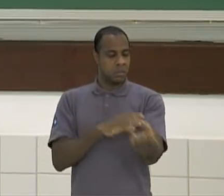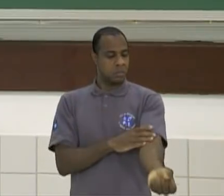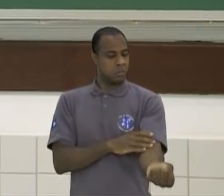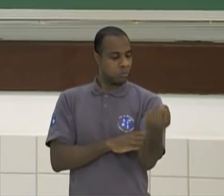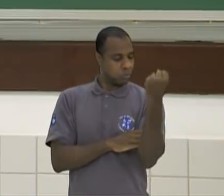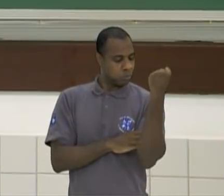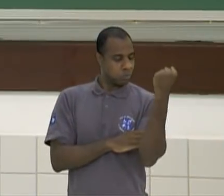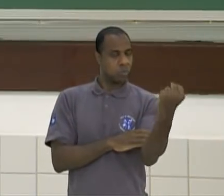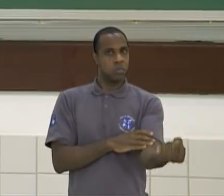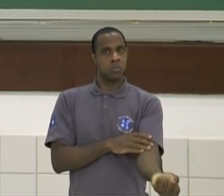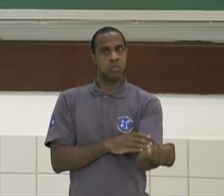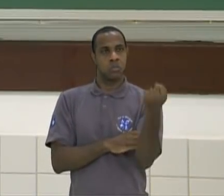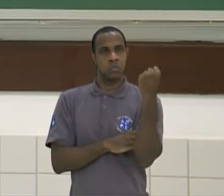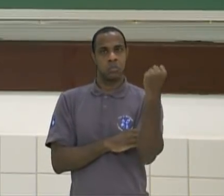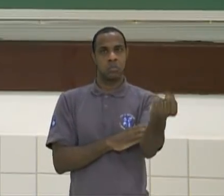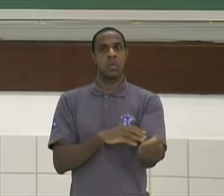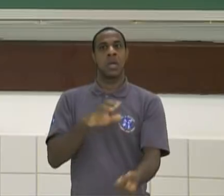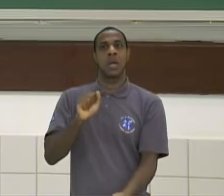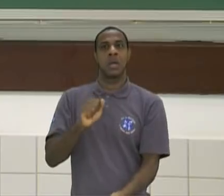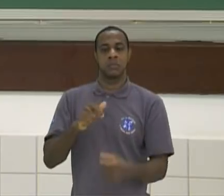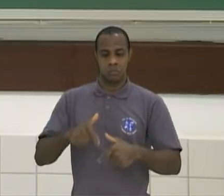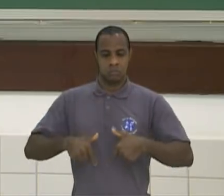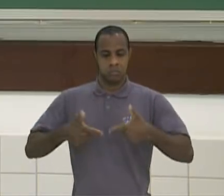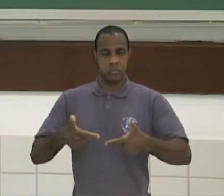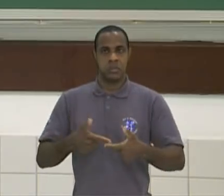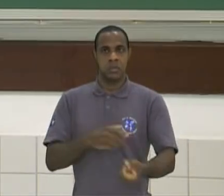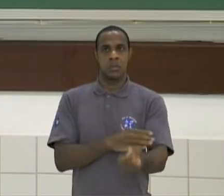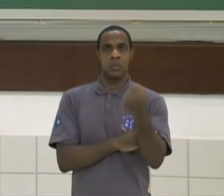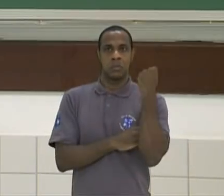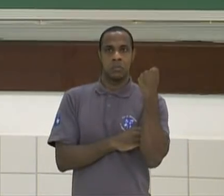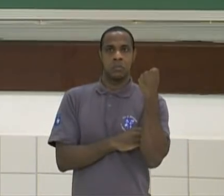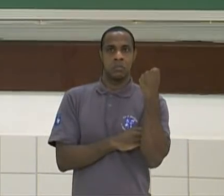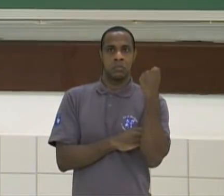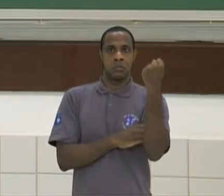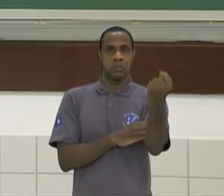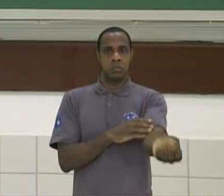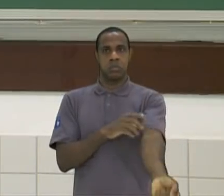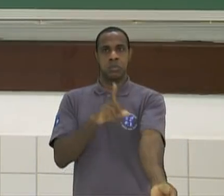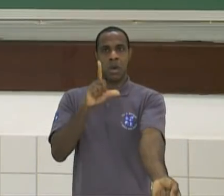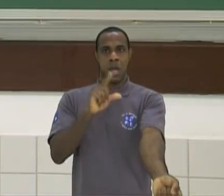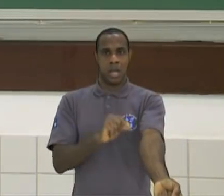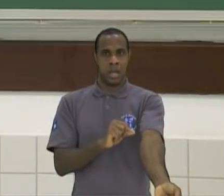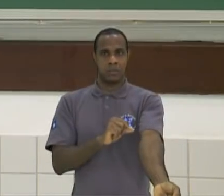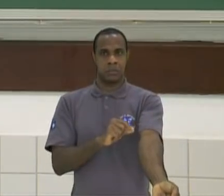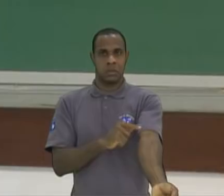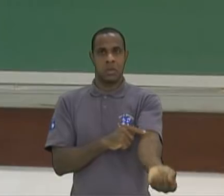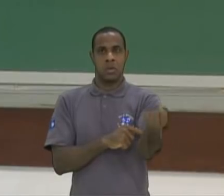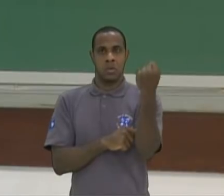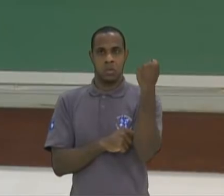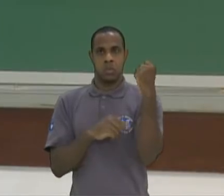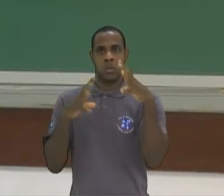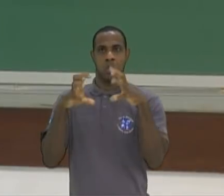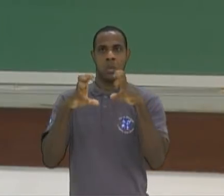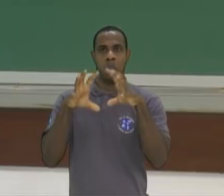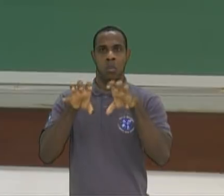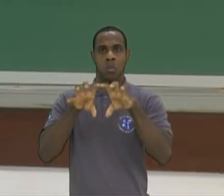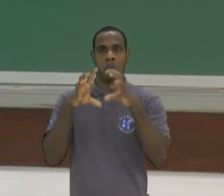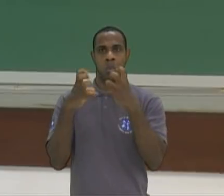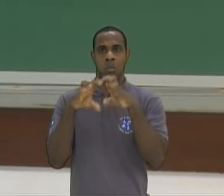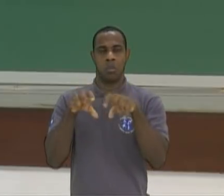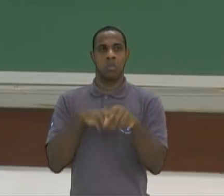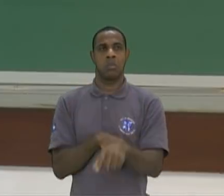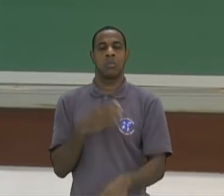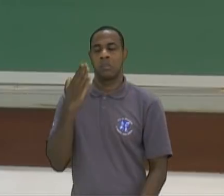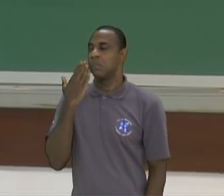humano, né? Então, quando eu ativo a musculatura, a outra se relaxa. É o que está colocado aqui para vocês, como a própria Madame explicou, né? Então, é uma